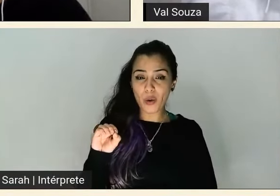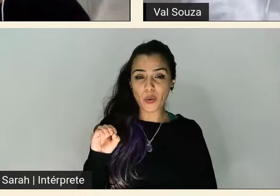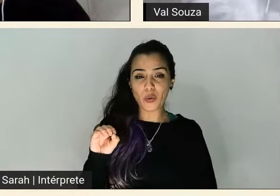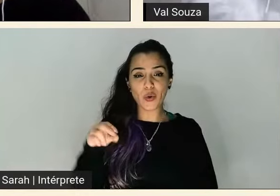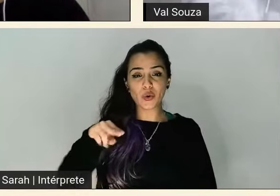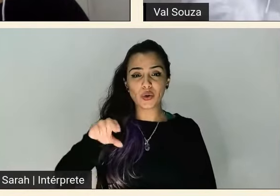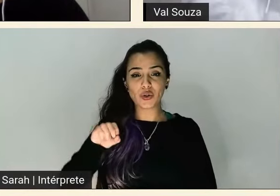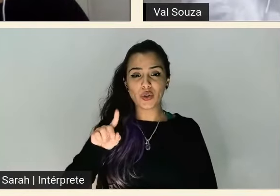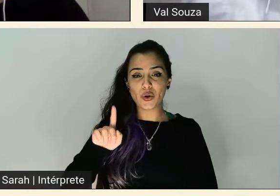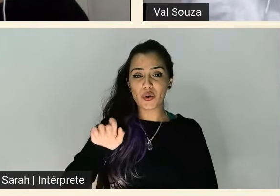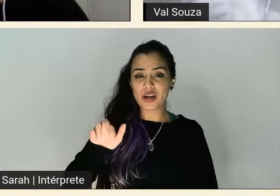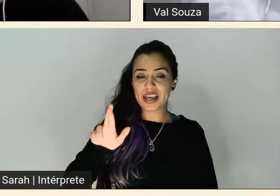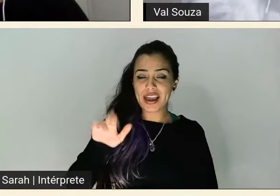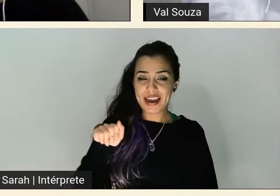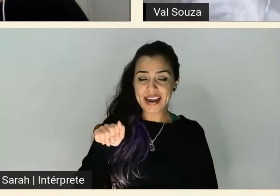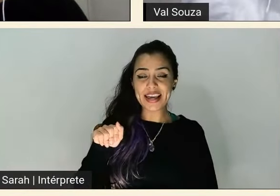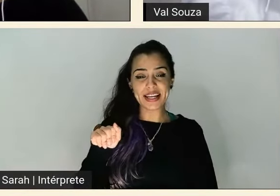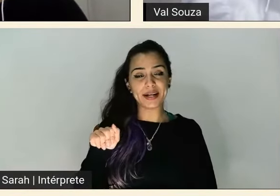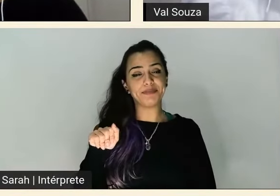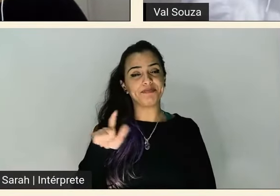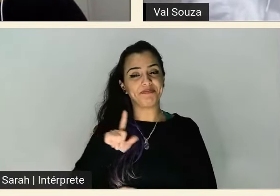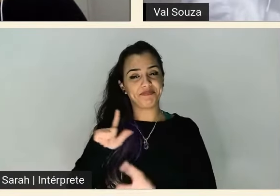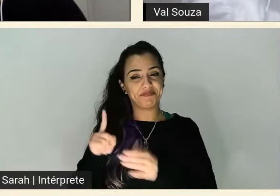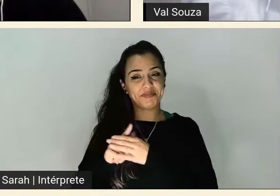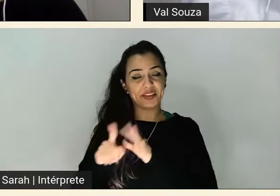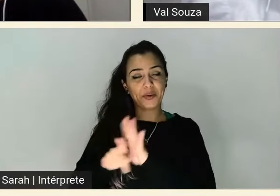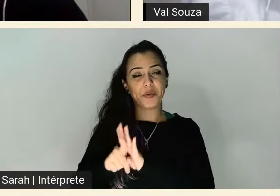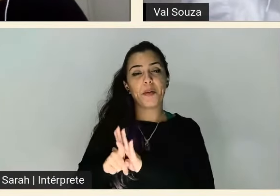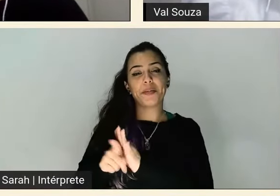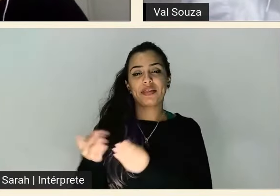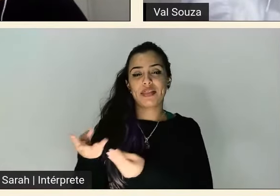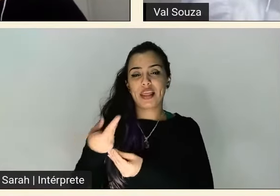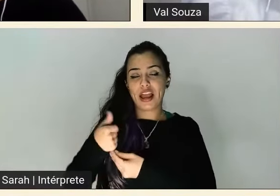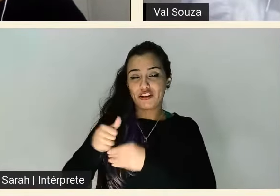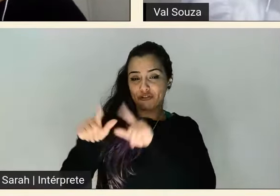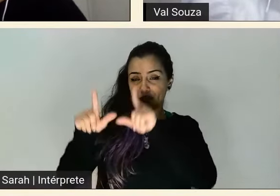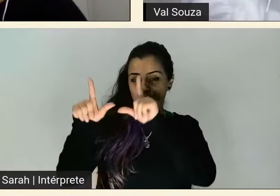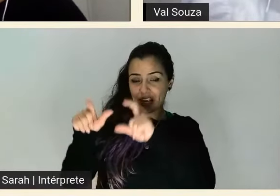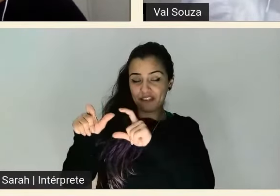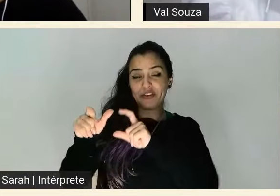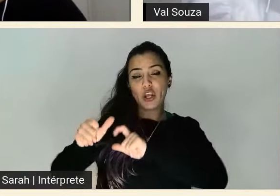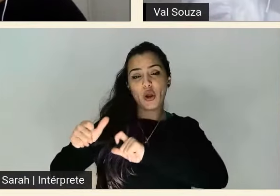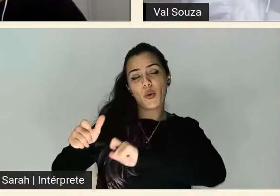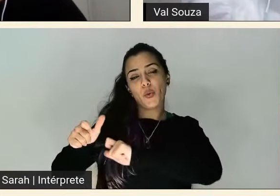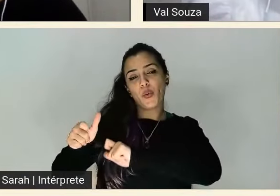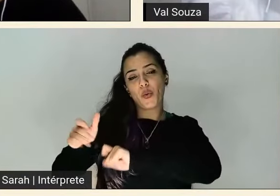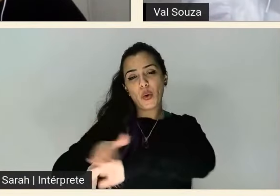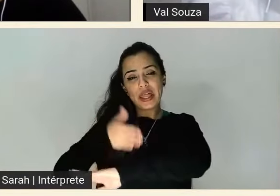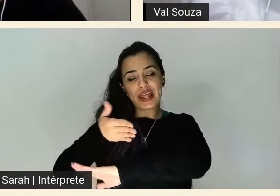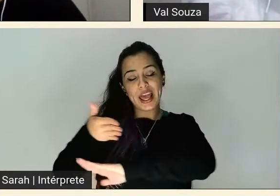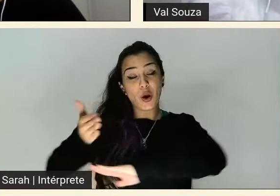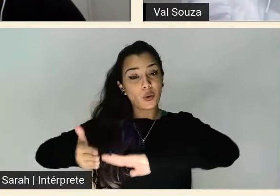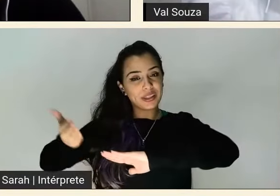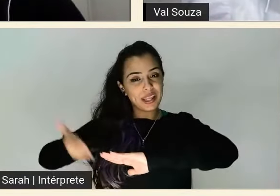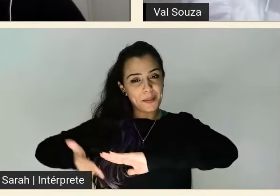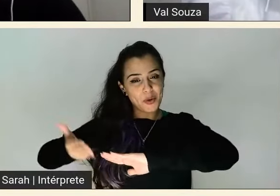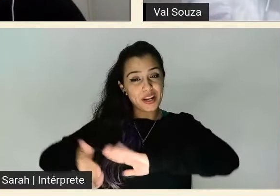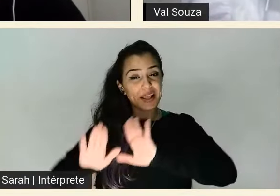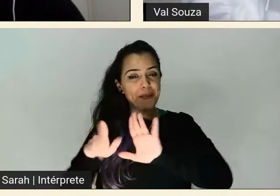Nogueira, os curadores da instituição na área de fotografia contemporânea, mas também nessa mesa aqui hoje